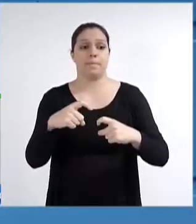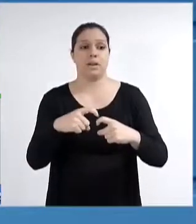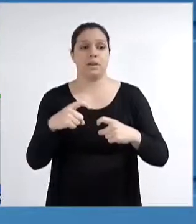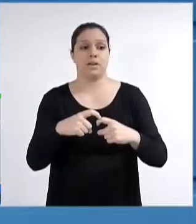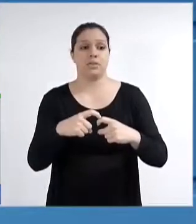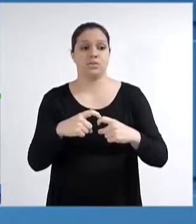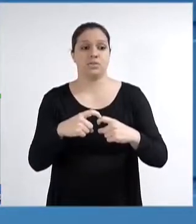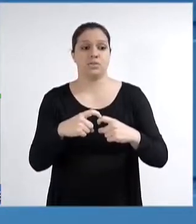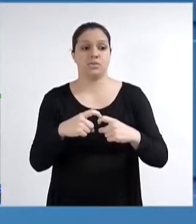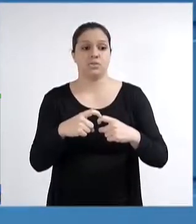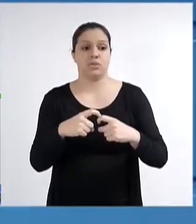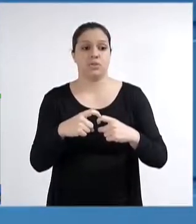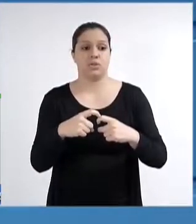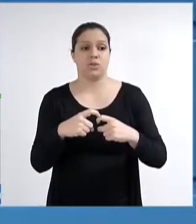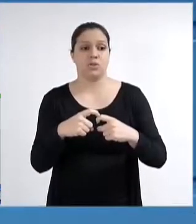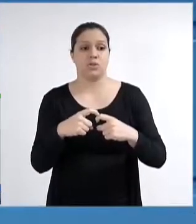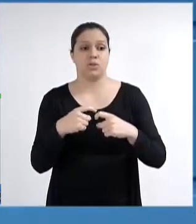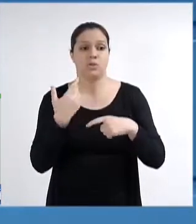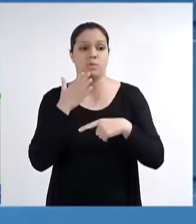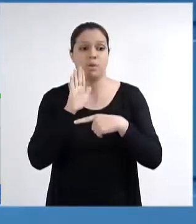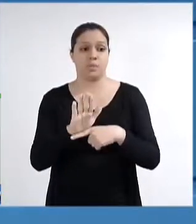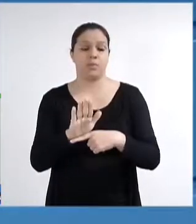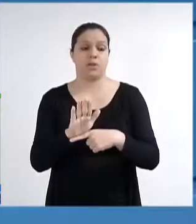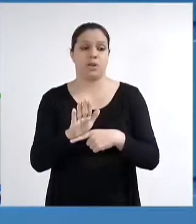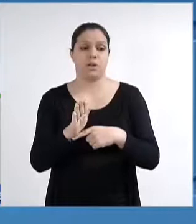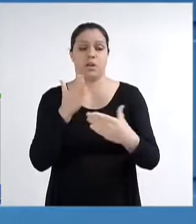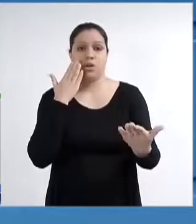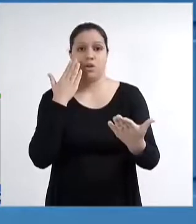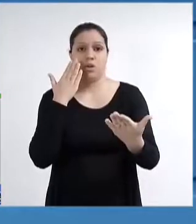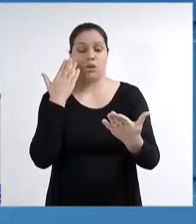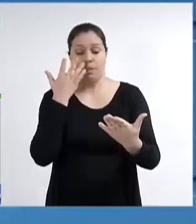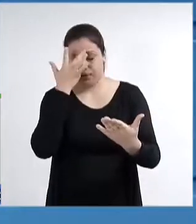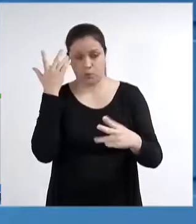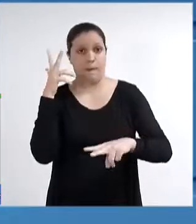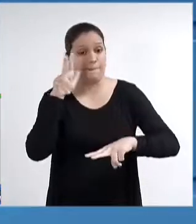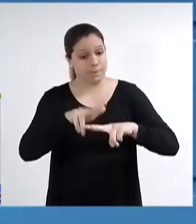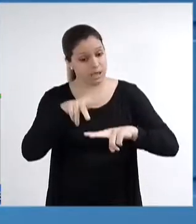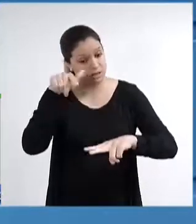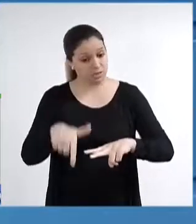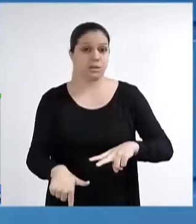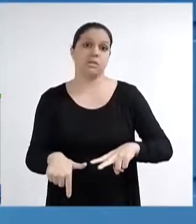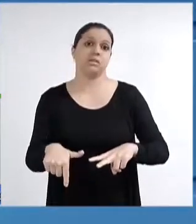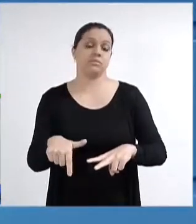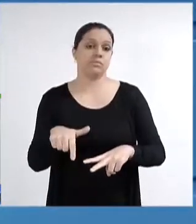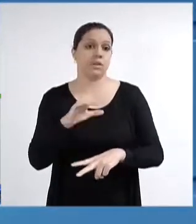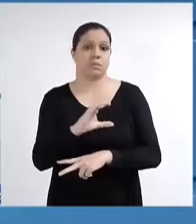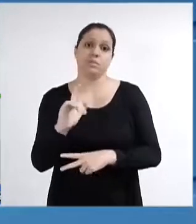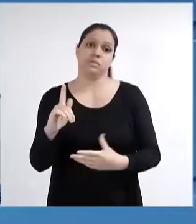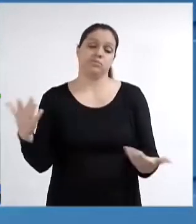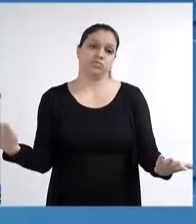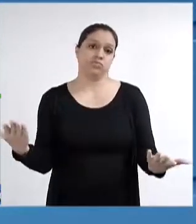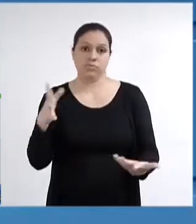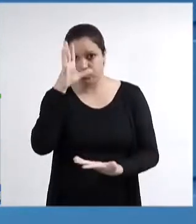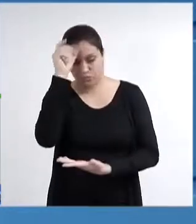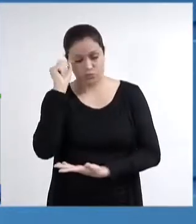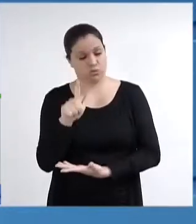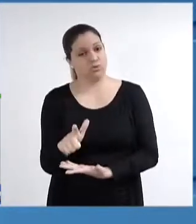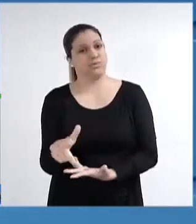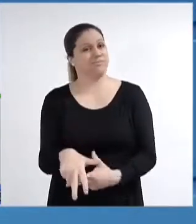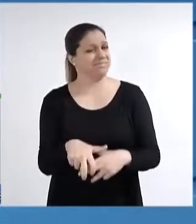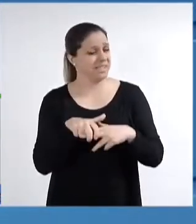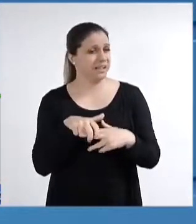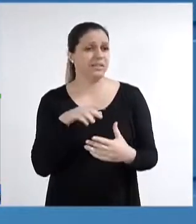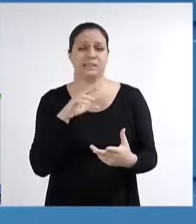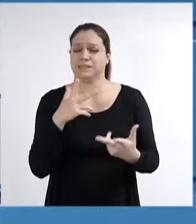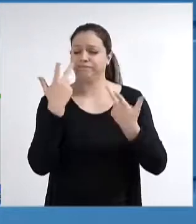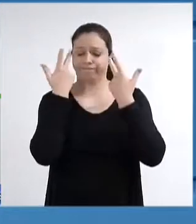o acompanhamento dos presos que estão custodiados aqui no Presídio Federal de Campo Grande, do Mato Grosso do Sul. Então, realmente, é